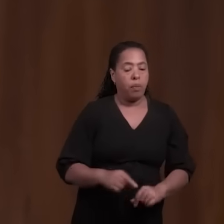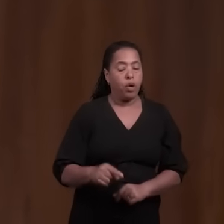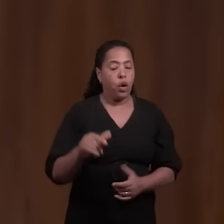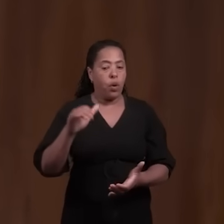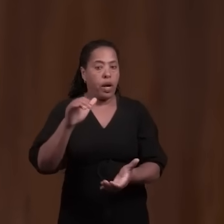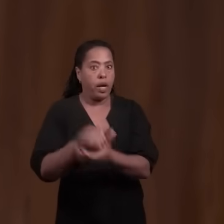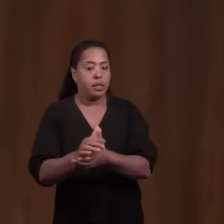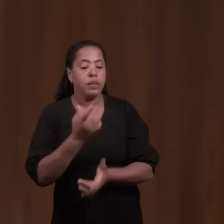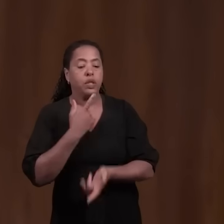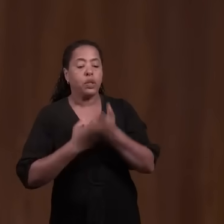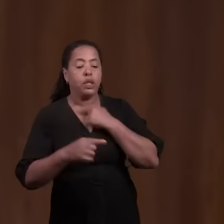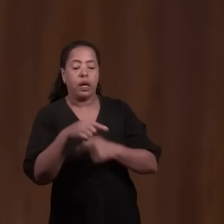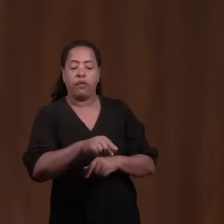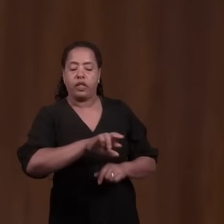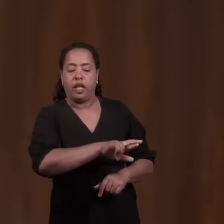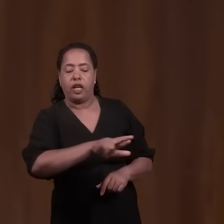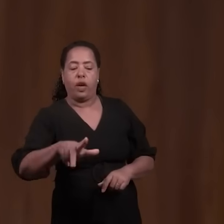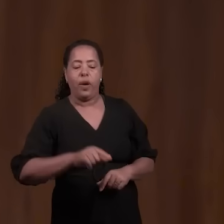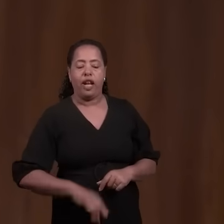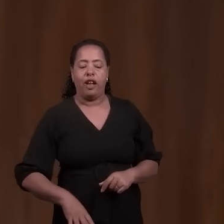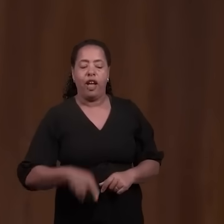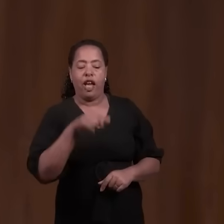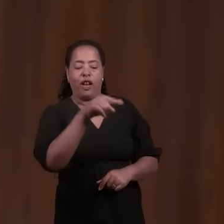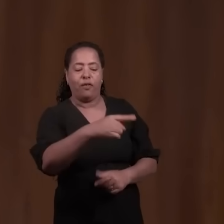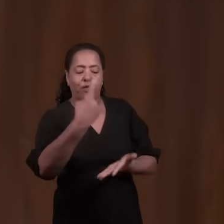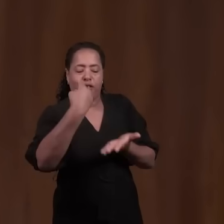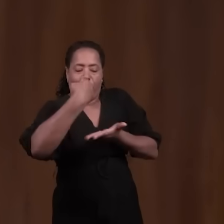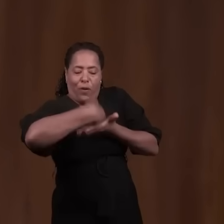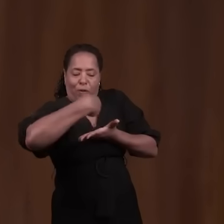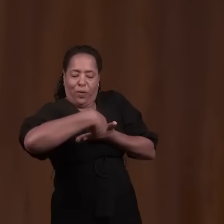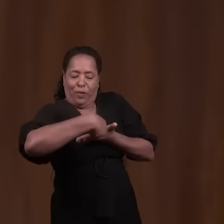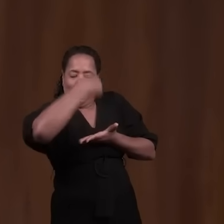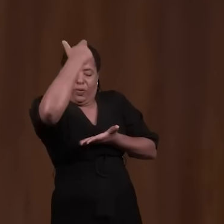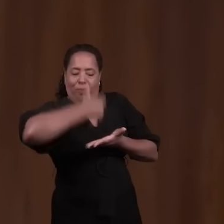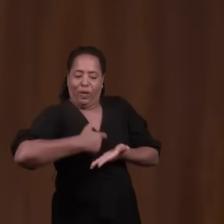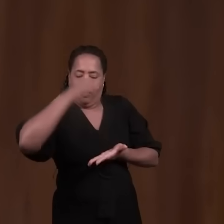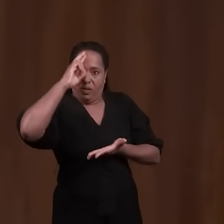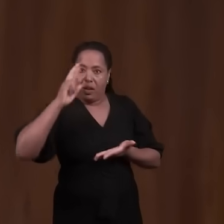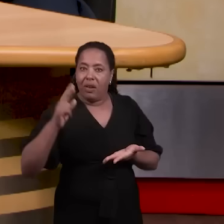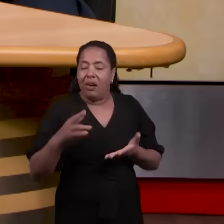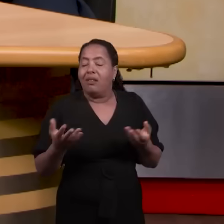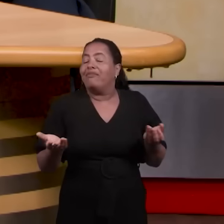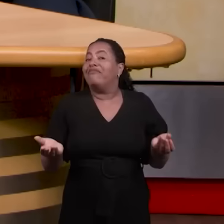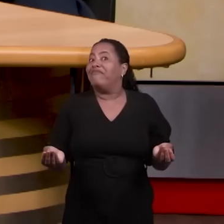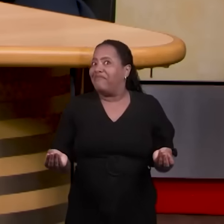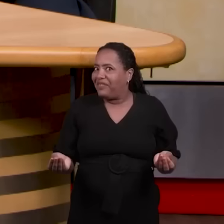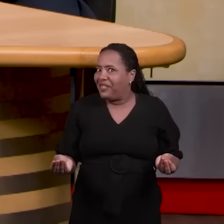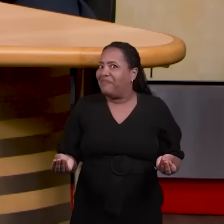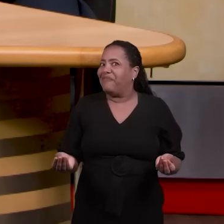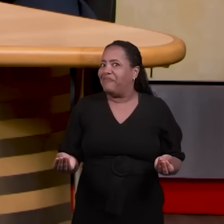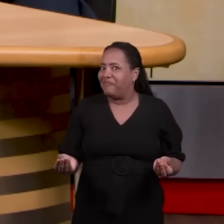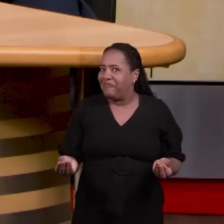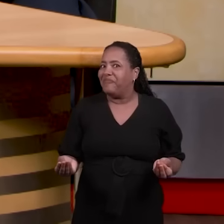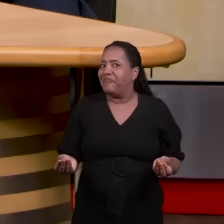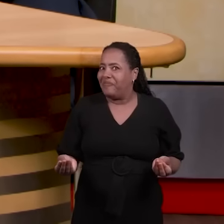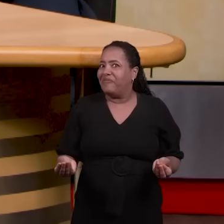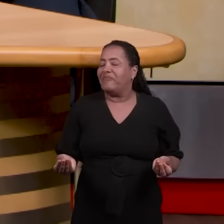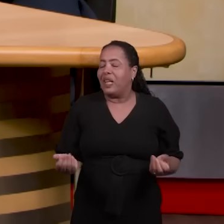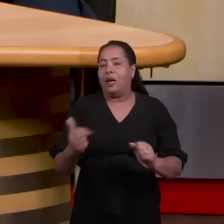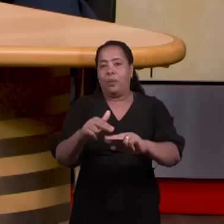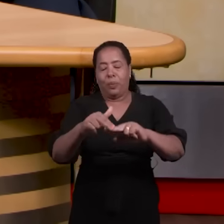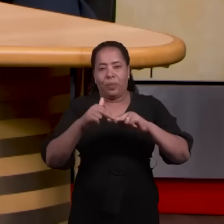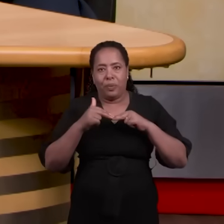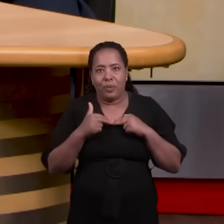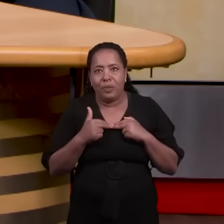O casamento que eu queria com você não era esse. Era um compromisso seu comigo. Entendeu? Quer dizer,